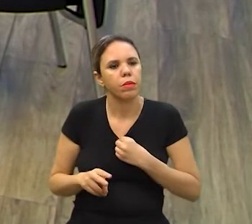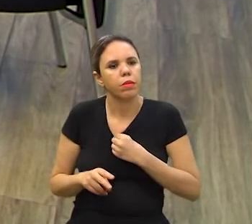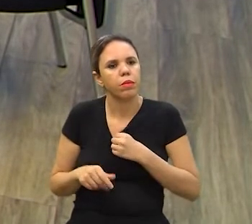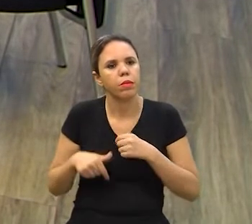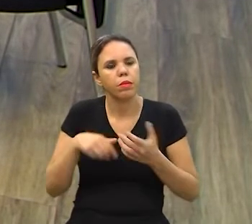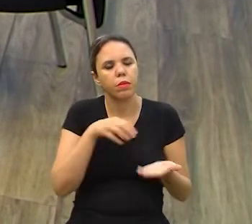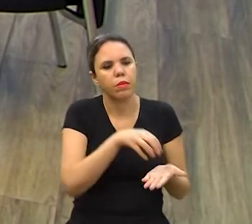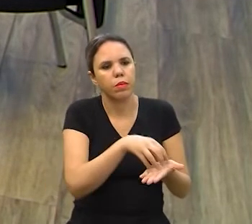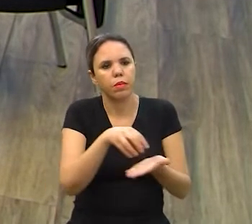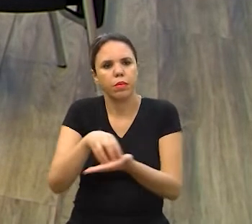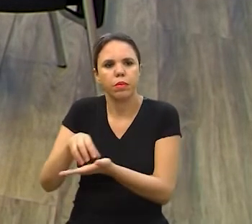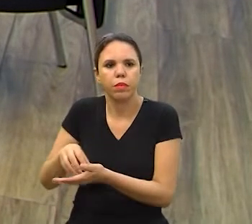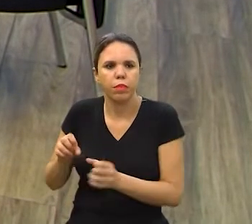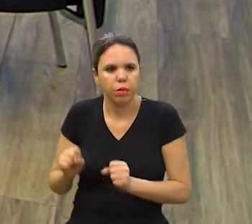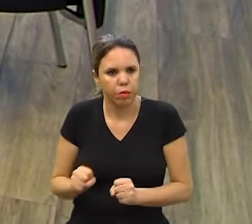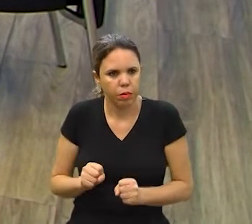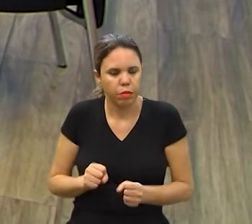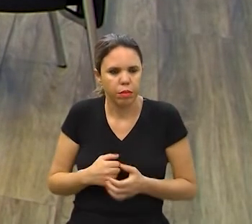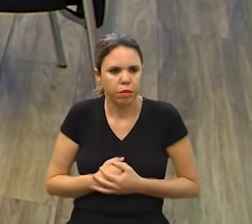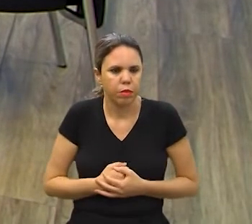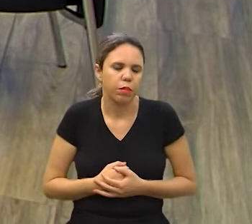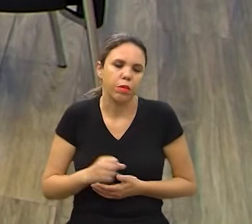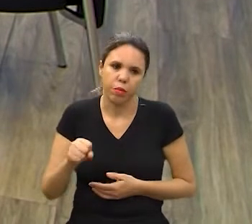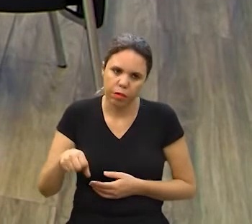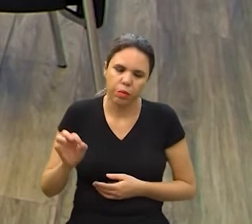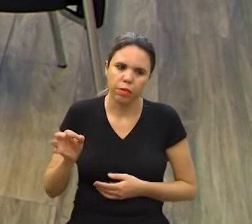ações intersetoriais também, professor?